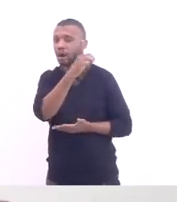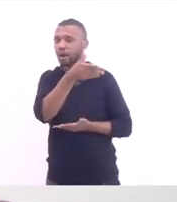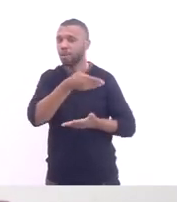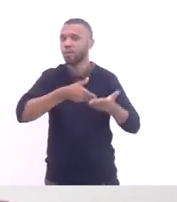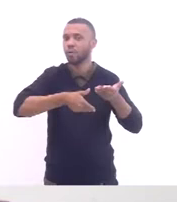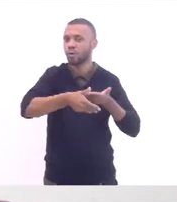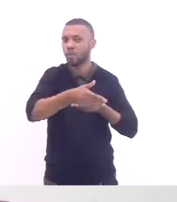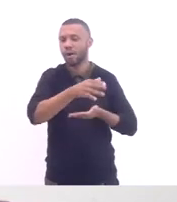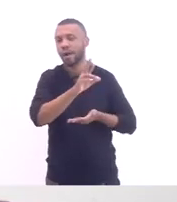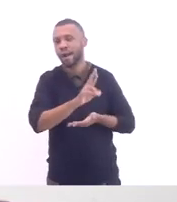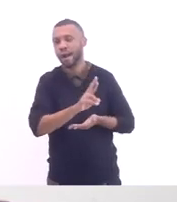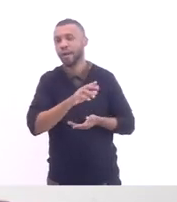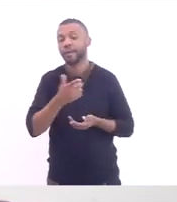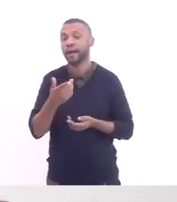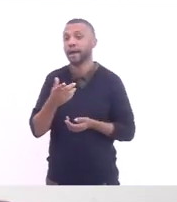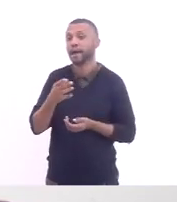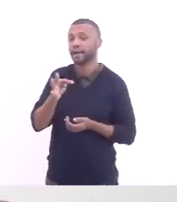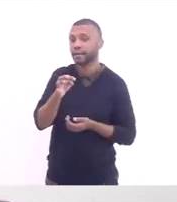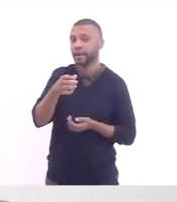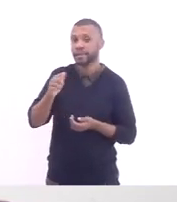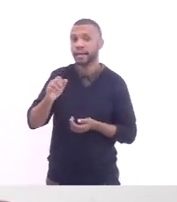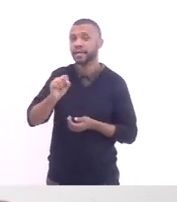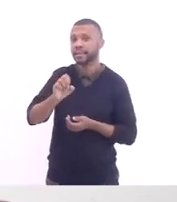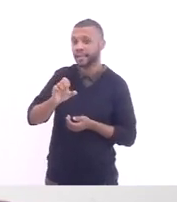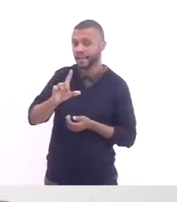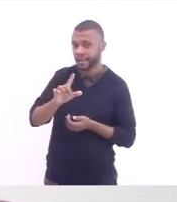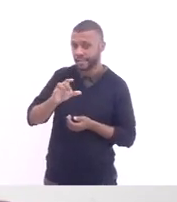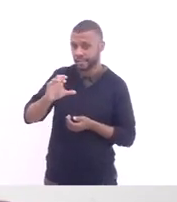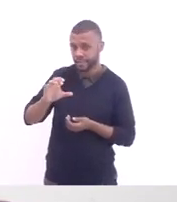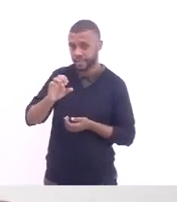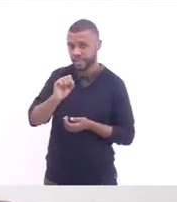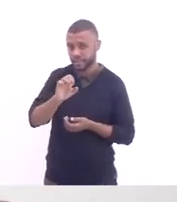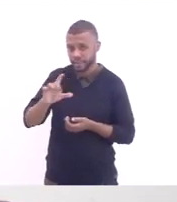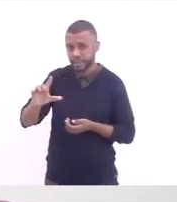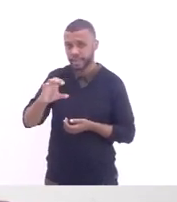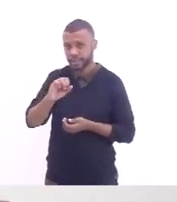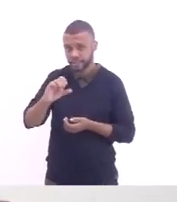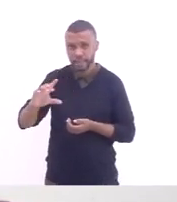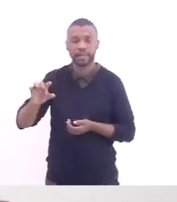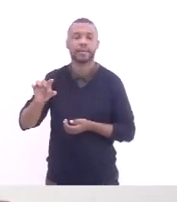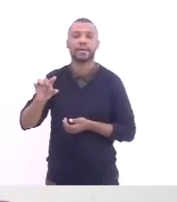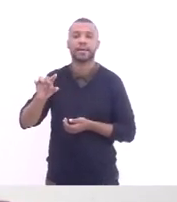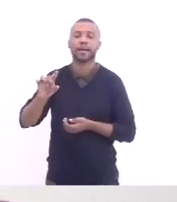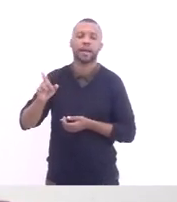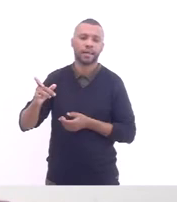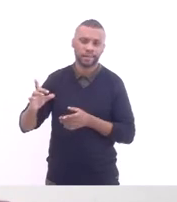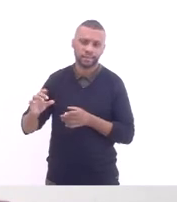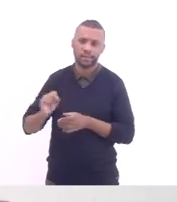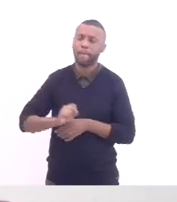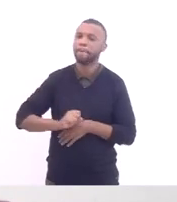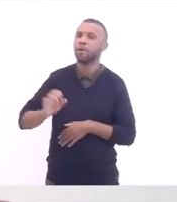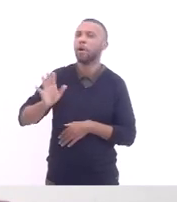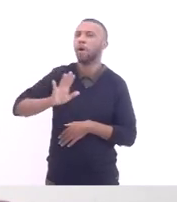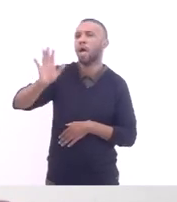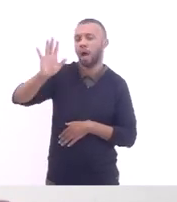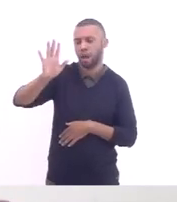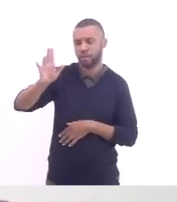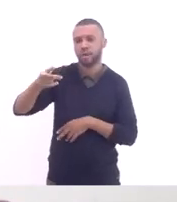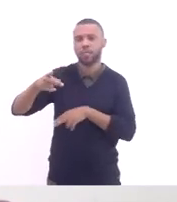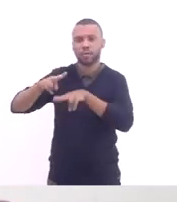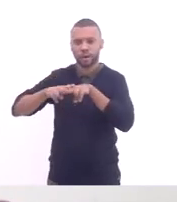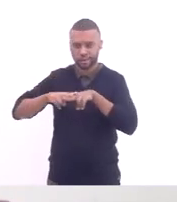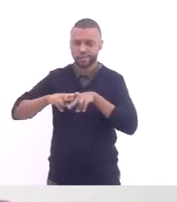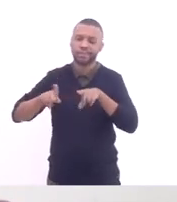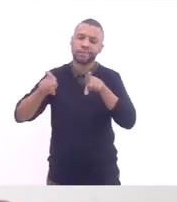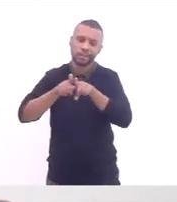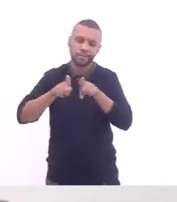5,05%, e a Selic acaba ficando maior também, em decorrência também dessa inflação que está alta, a Selic acaba ficando um pouco mais alta também, né,